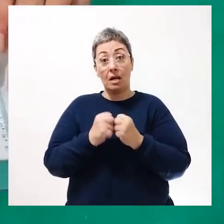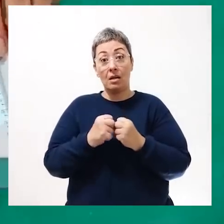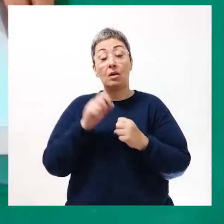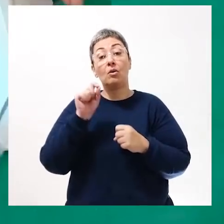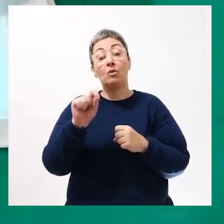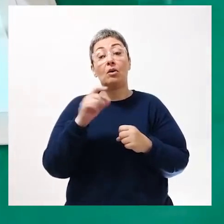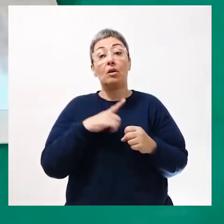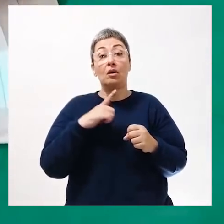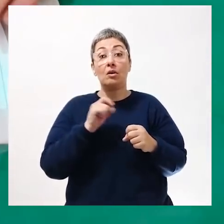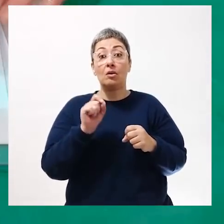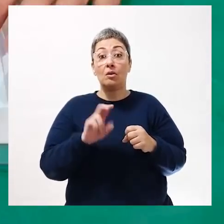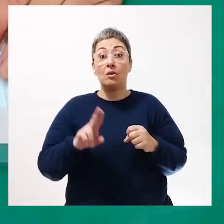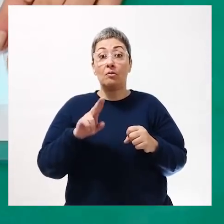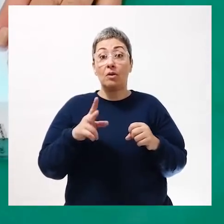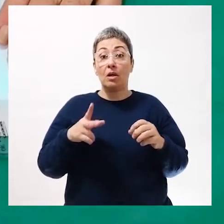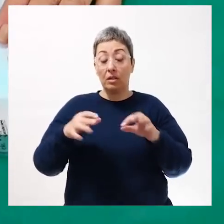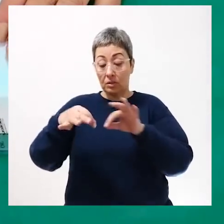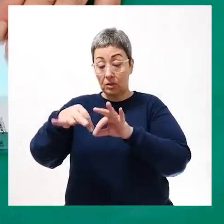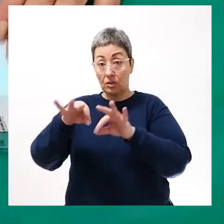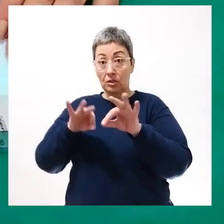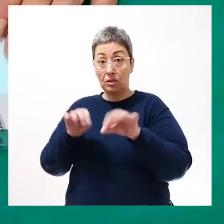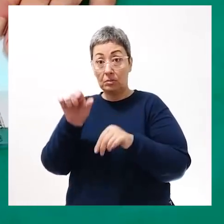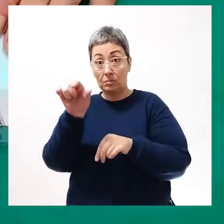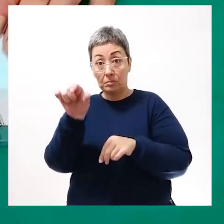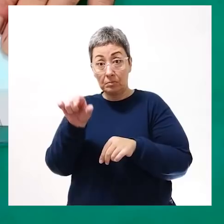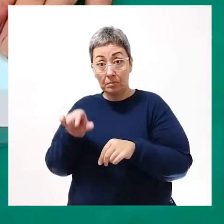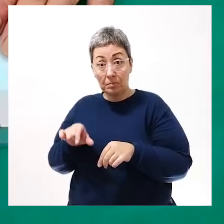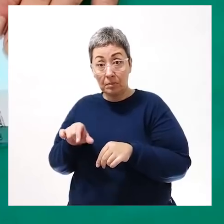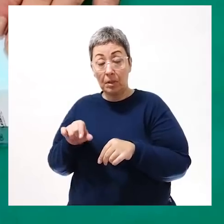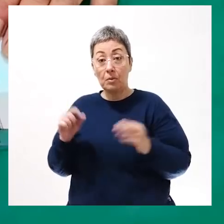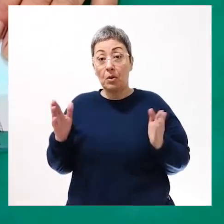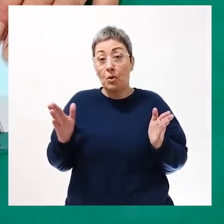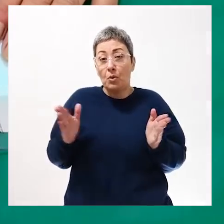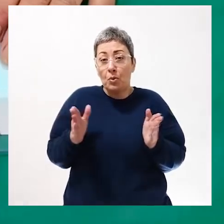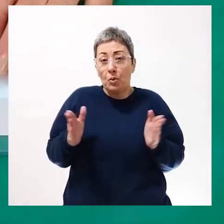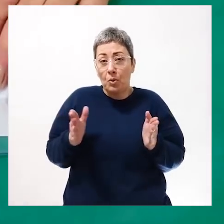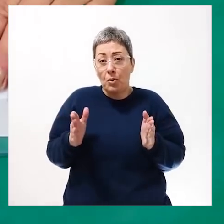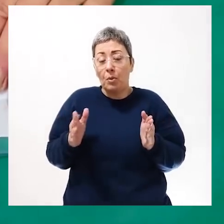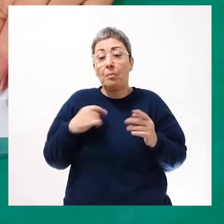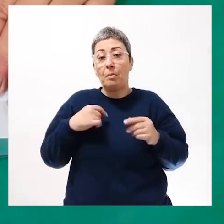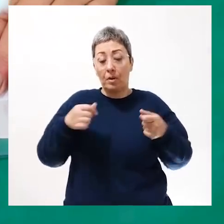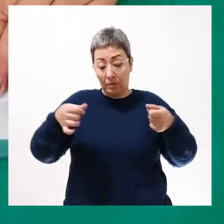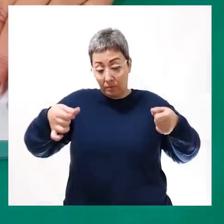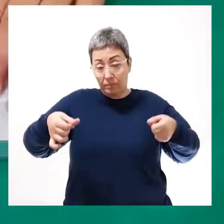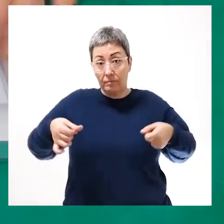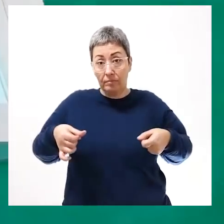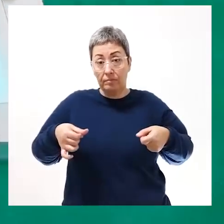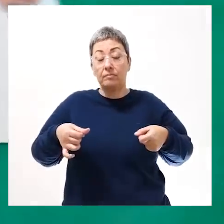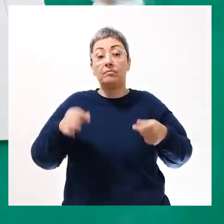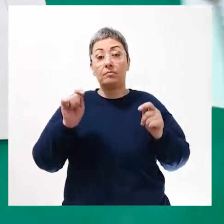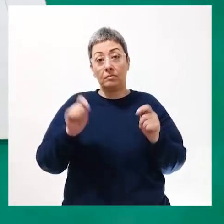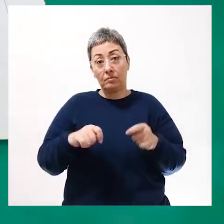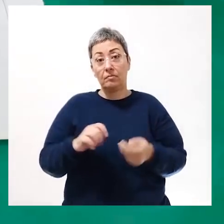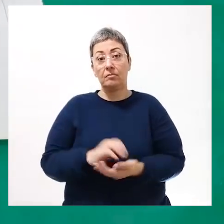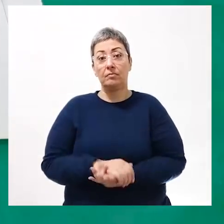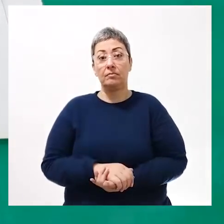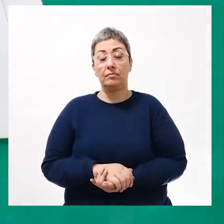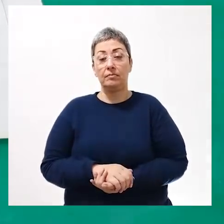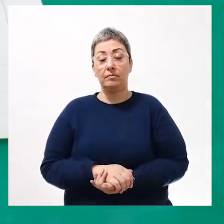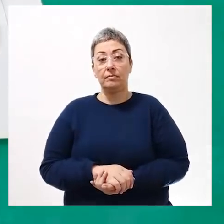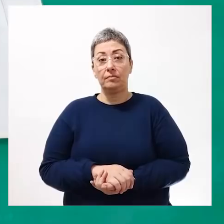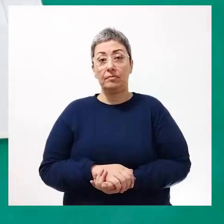Então, essa que eu vou amassar, eu vou cortar ela um pouquinho, para ela ficar um pouquinho menor que a minha do